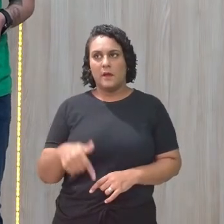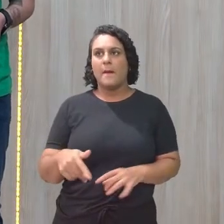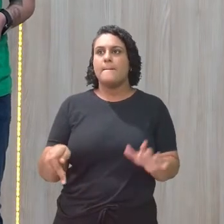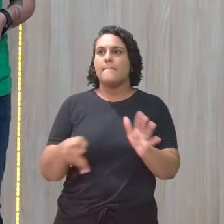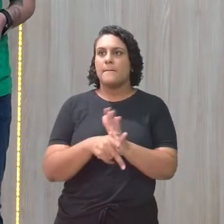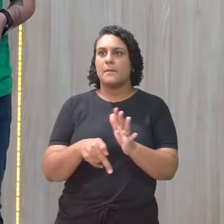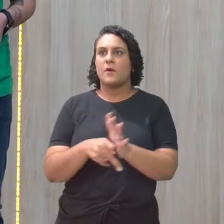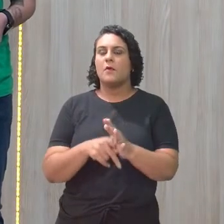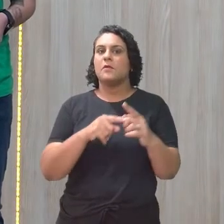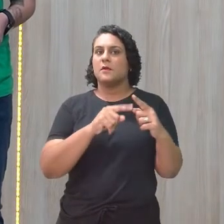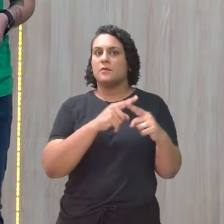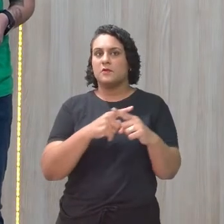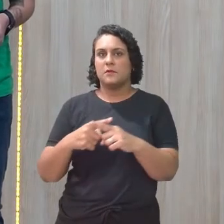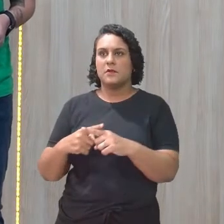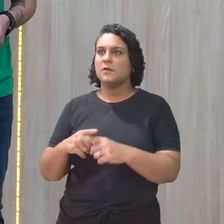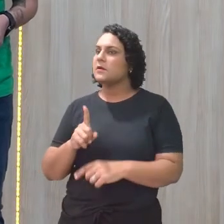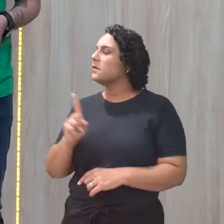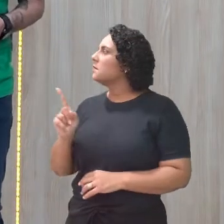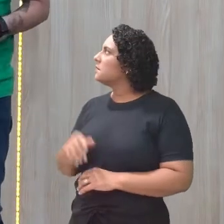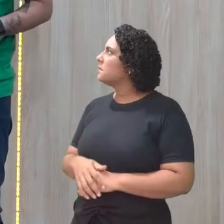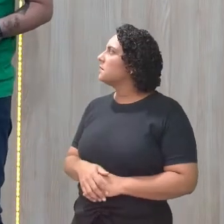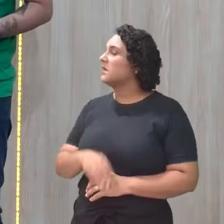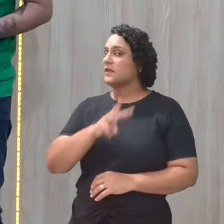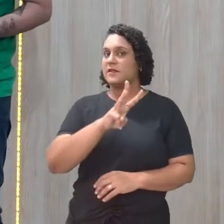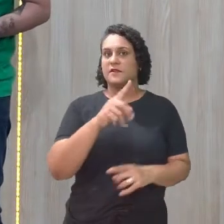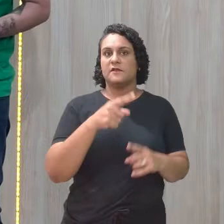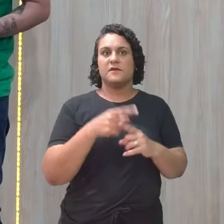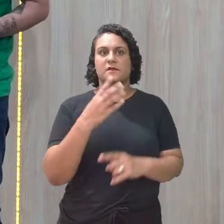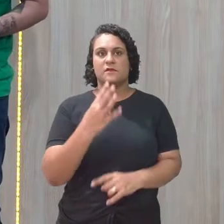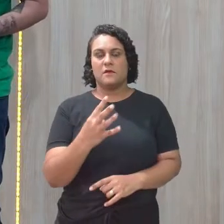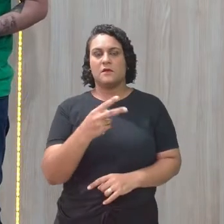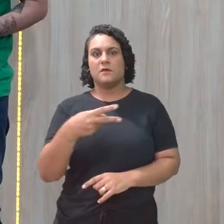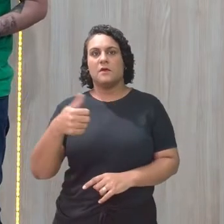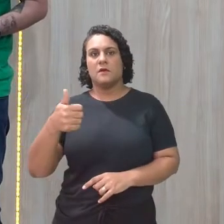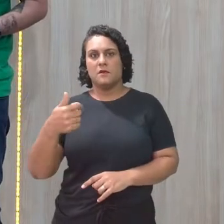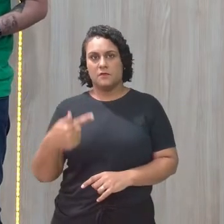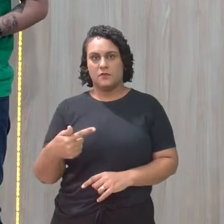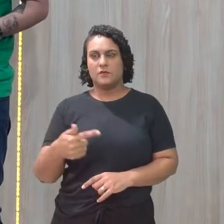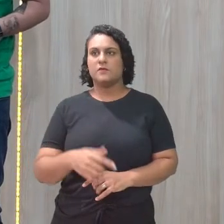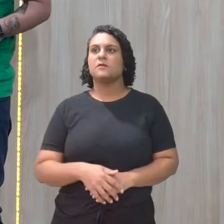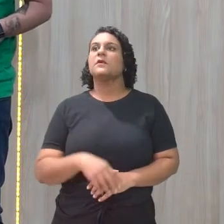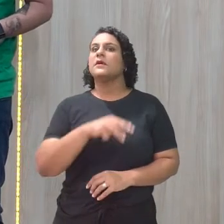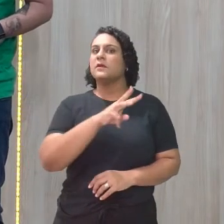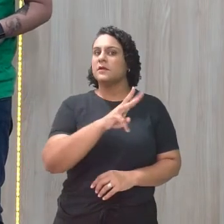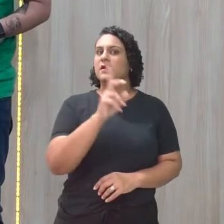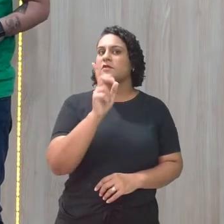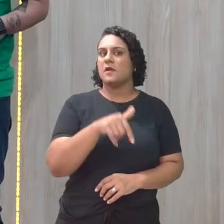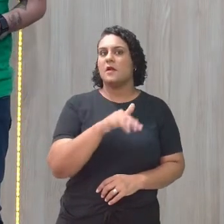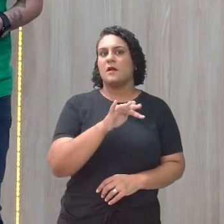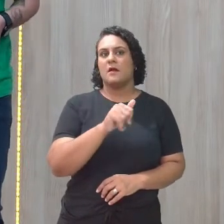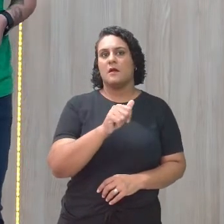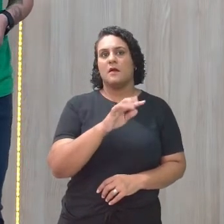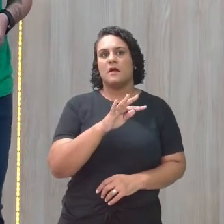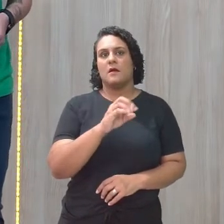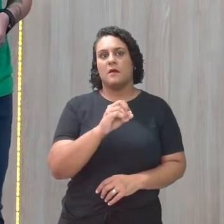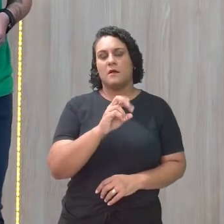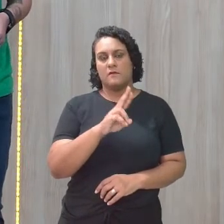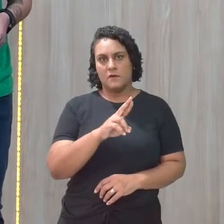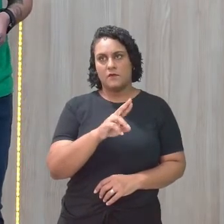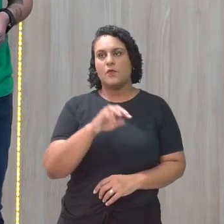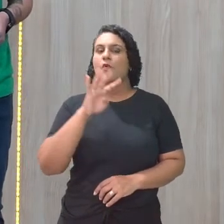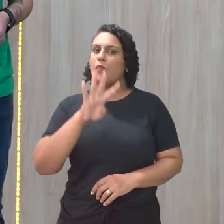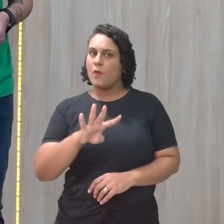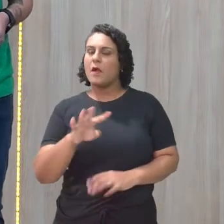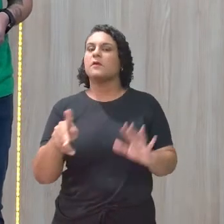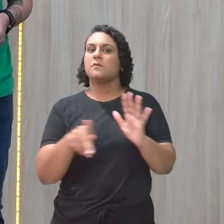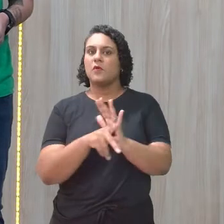eu tenho 3 vezes 4 igual a 12, ou seja, 3 é um fator, 4 é um fator. Então, a gente